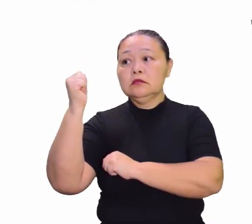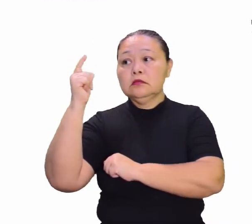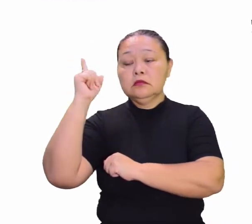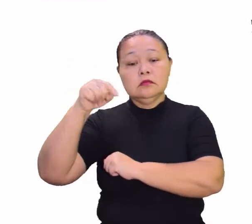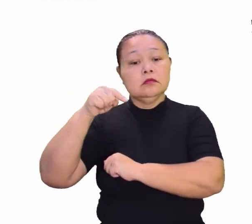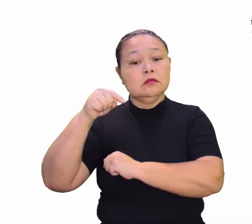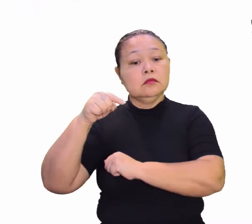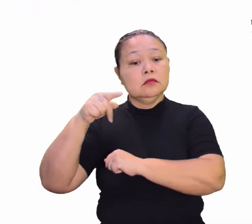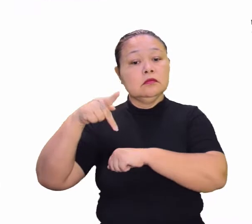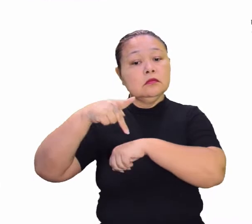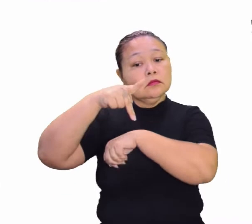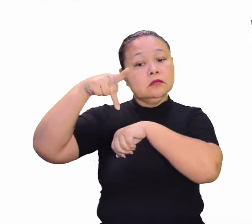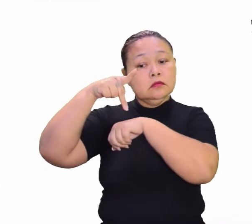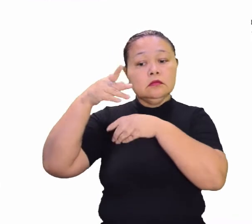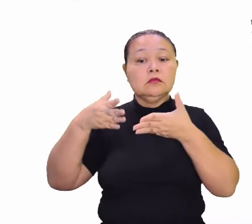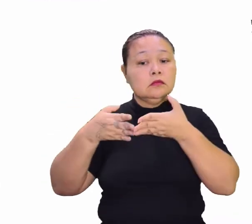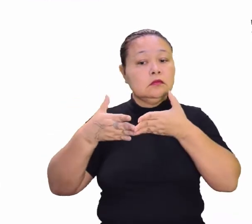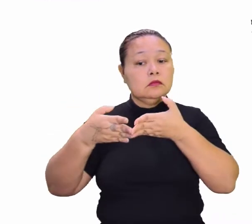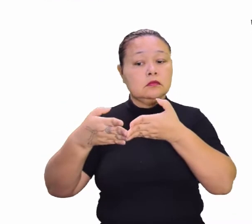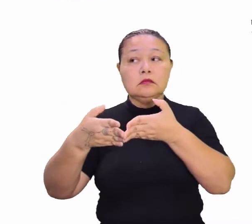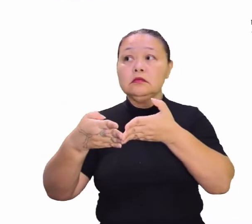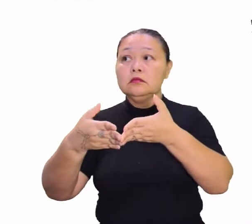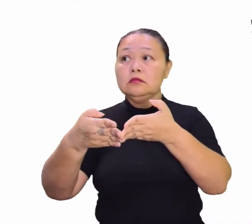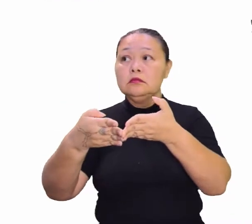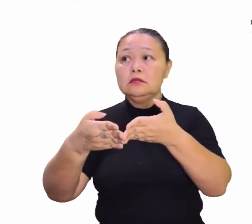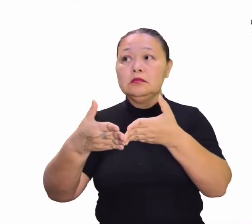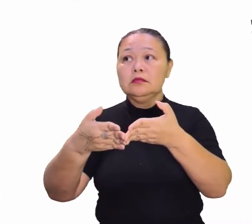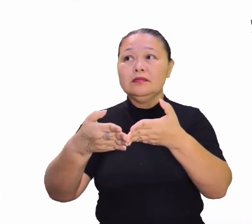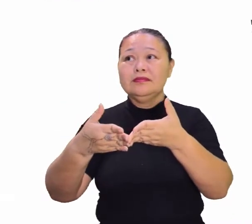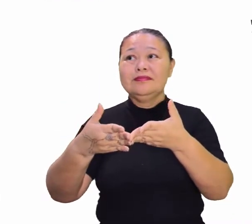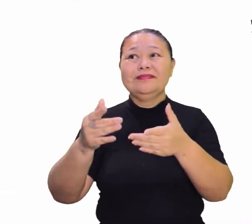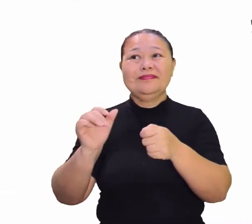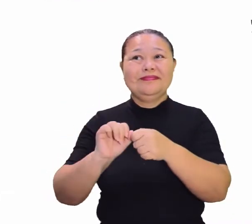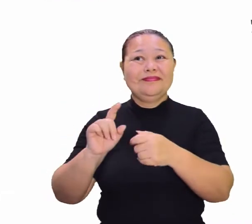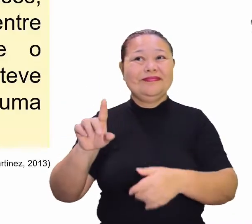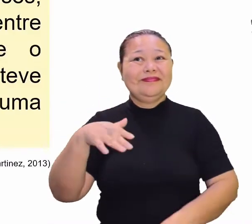as grandes potências marítimas da época.